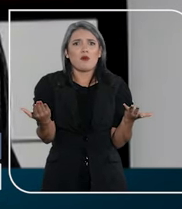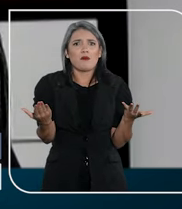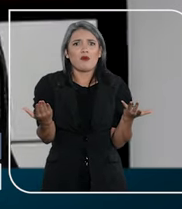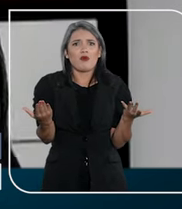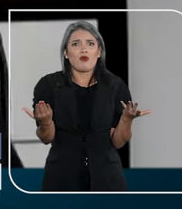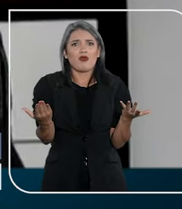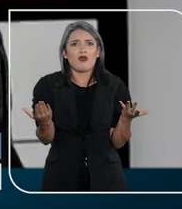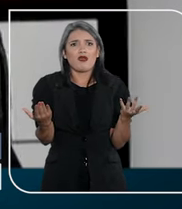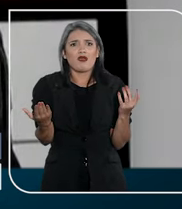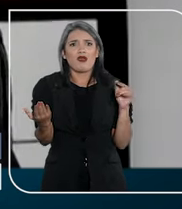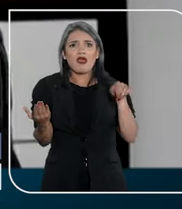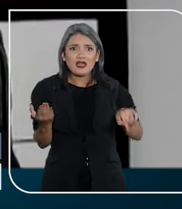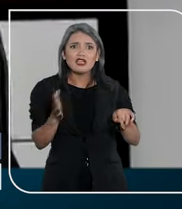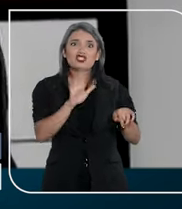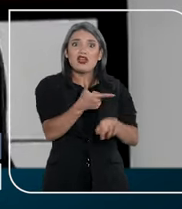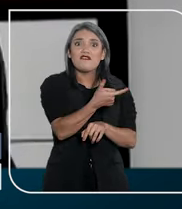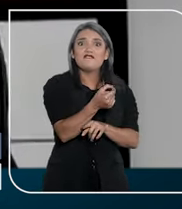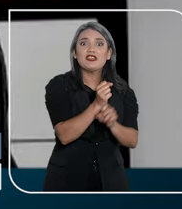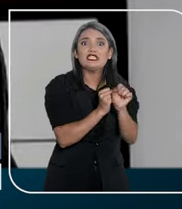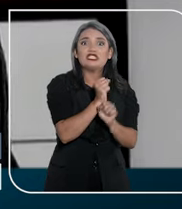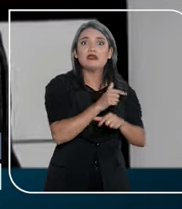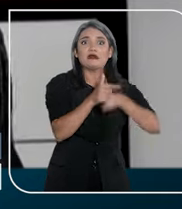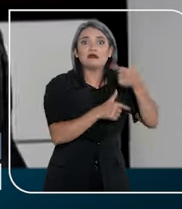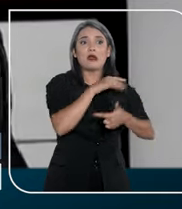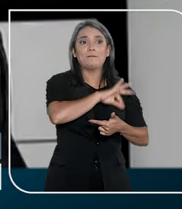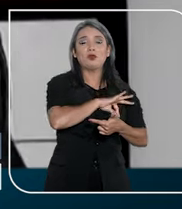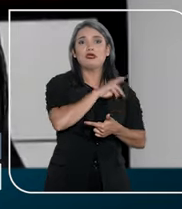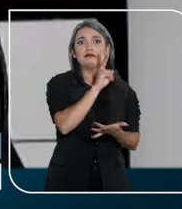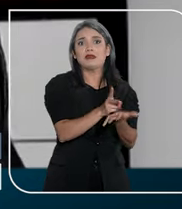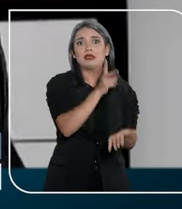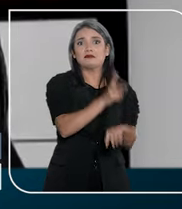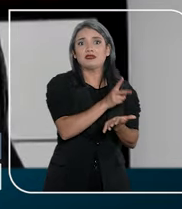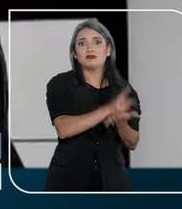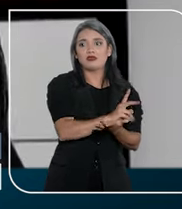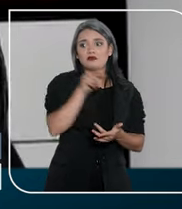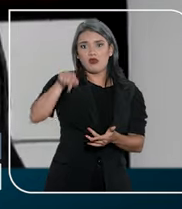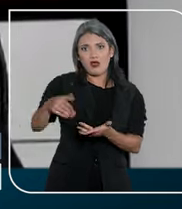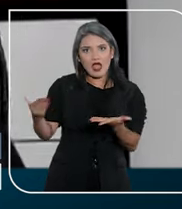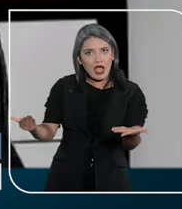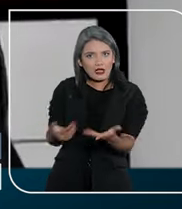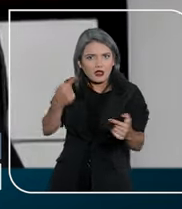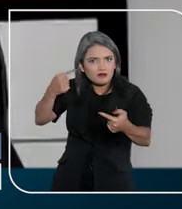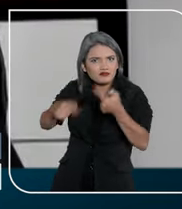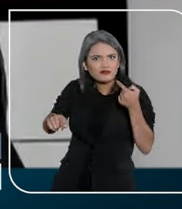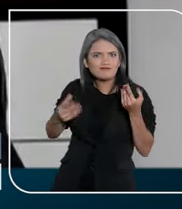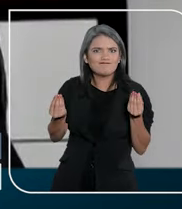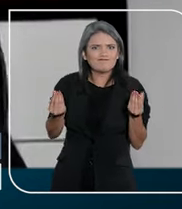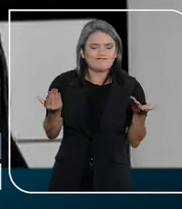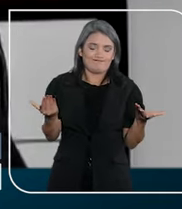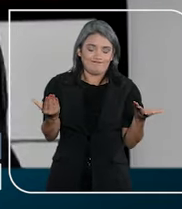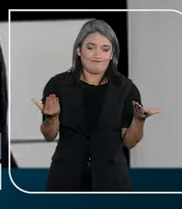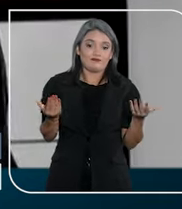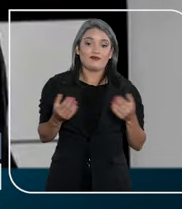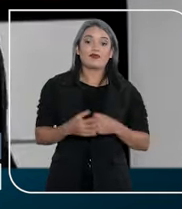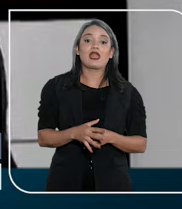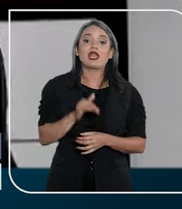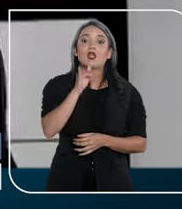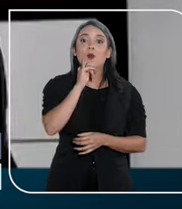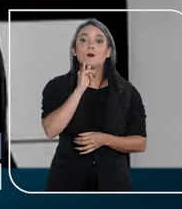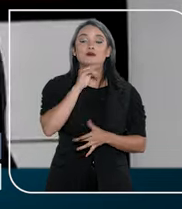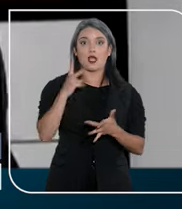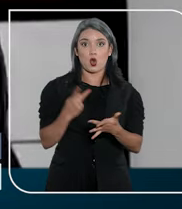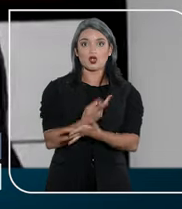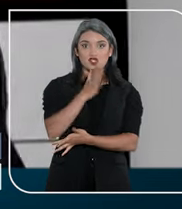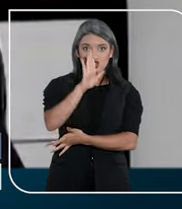que há 20 anos eu sou capaz de fazer? Eu tenho um caso específico aqui para relatar, e já estou terminando esse tema, que é do Rio Grande do